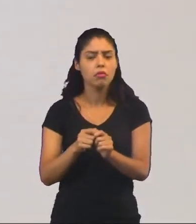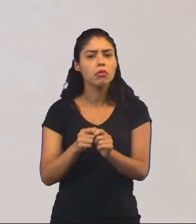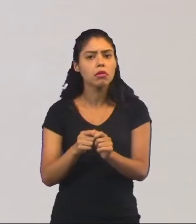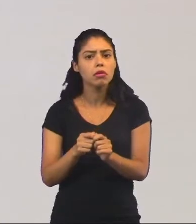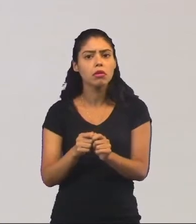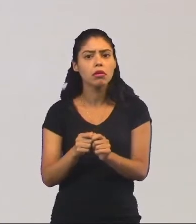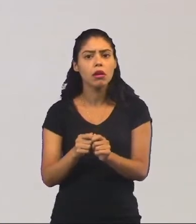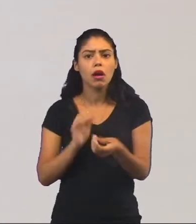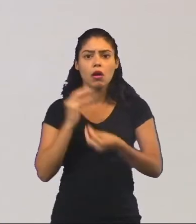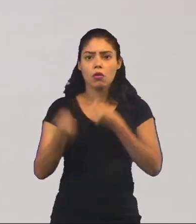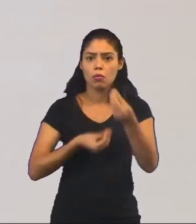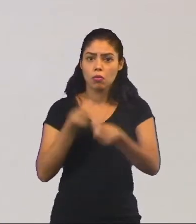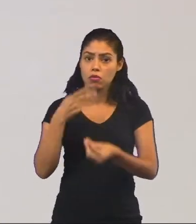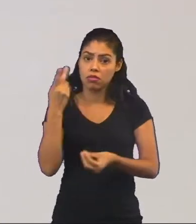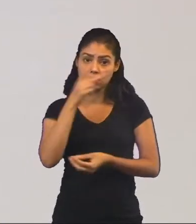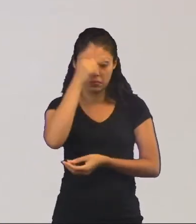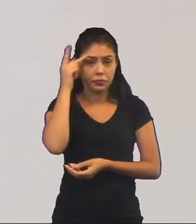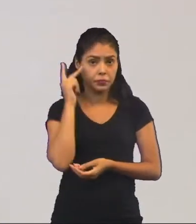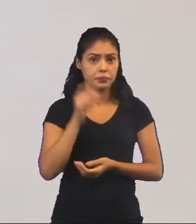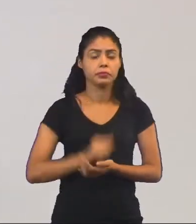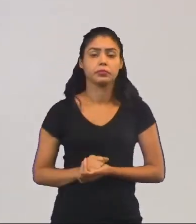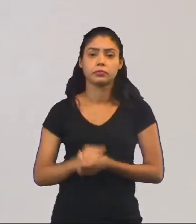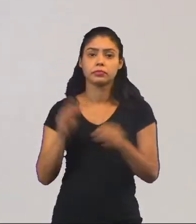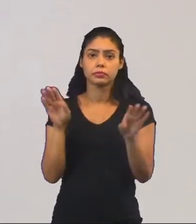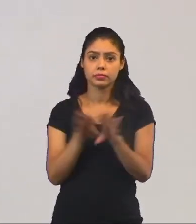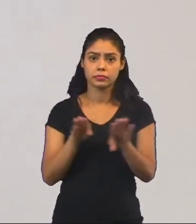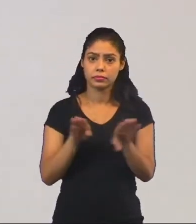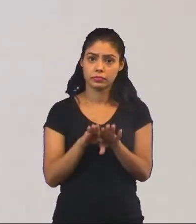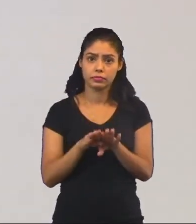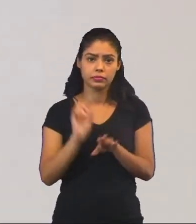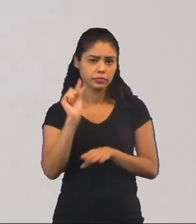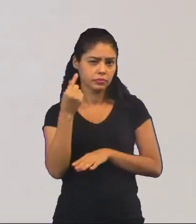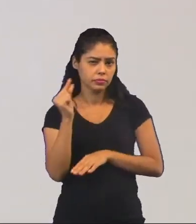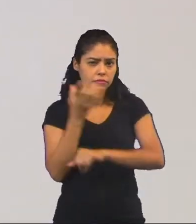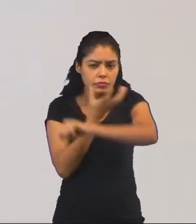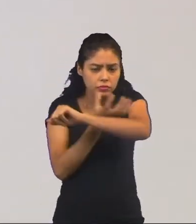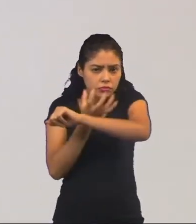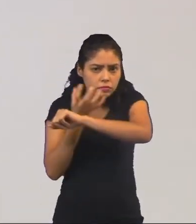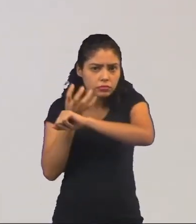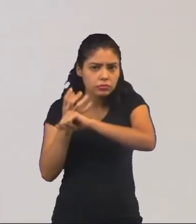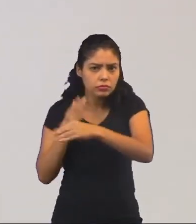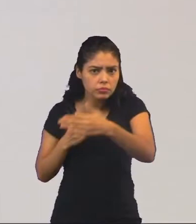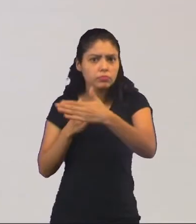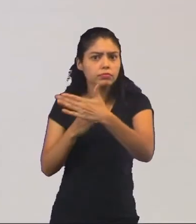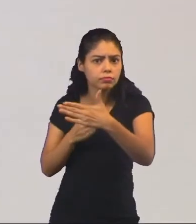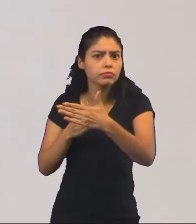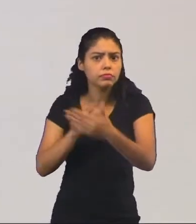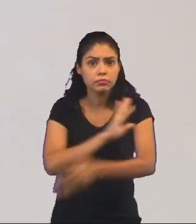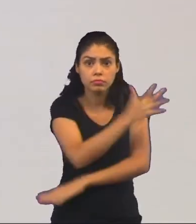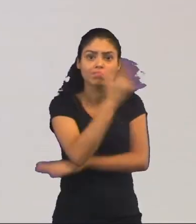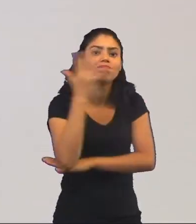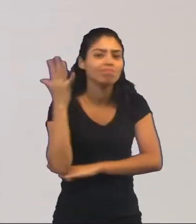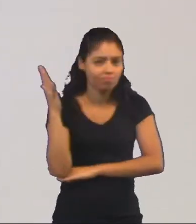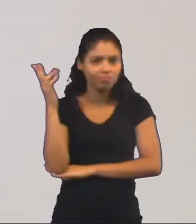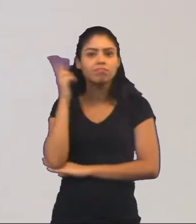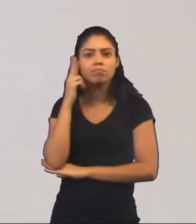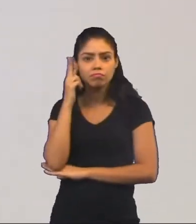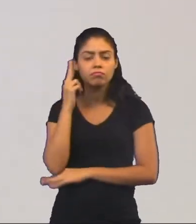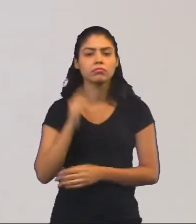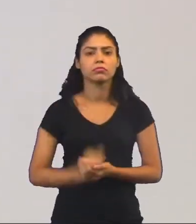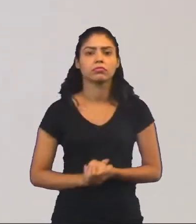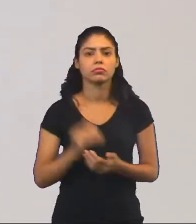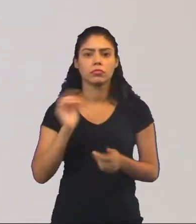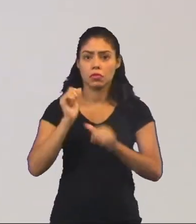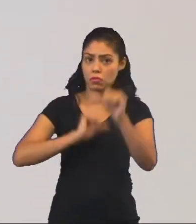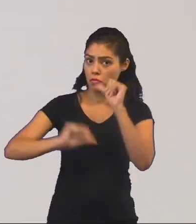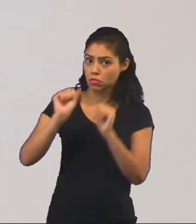de garranchos, como se diz as pessoas, né? De pequenos arbustos que impedem a passagem natural. Ao contrário